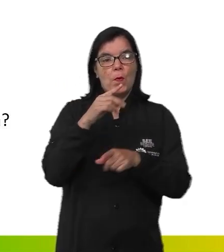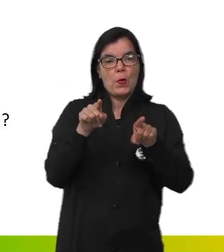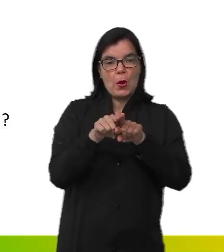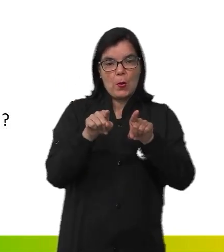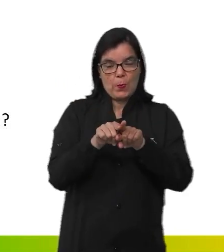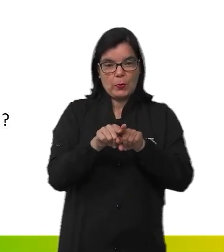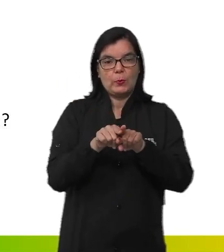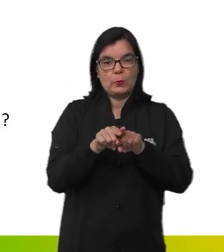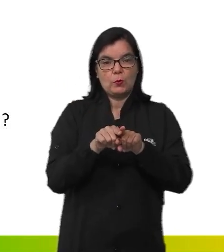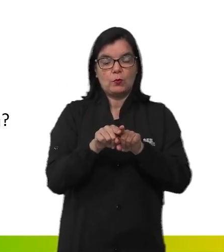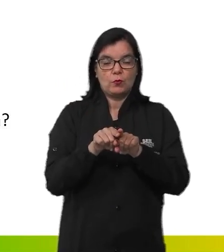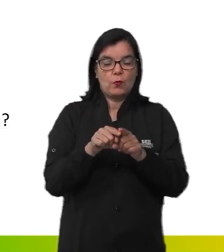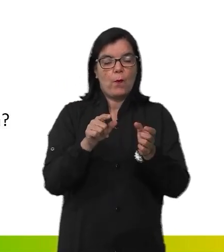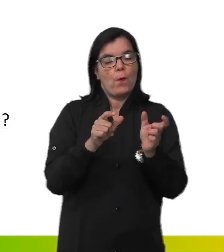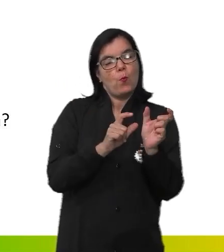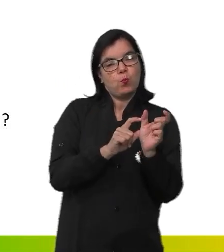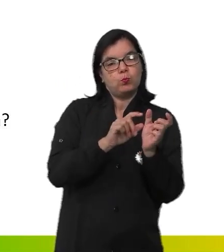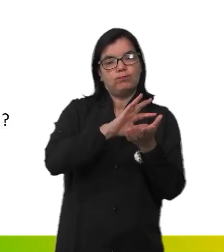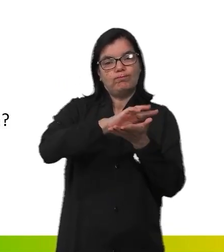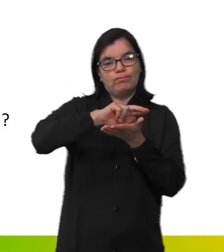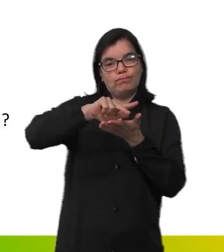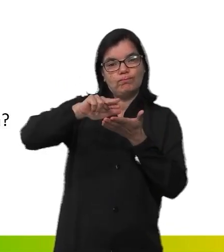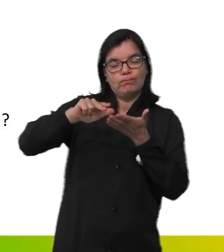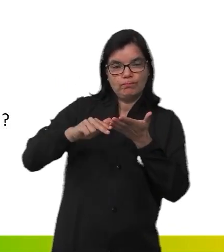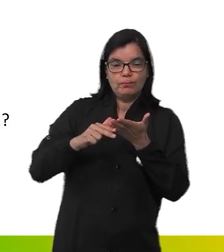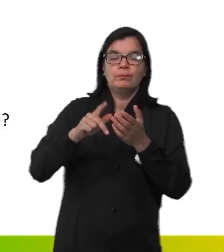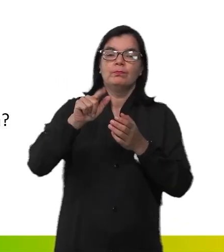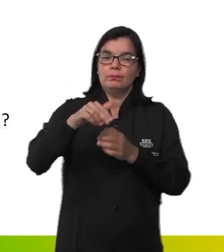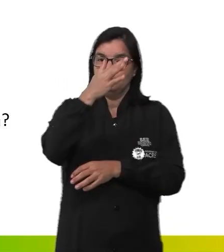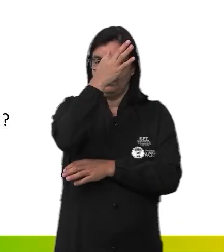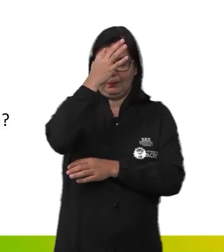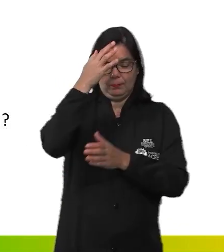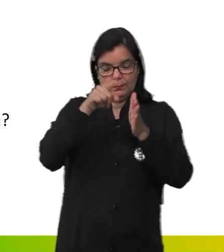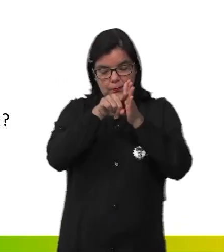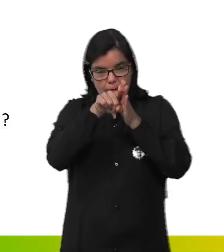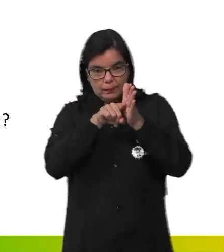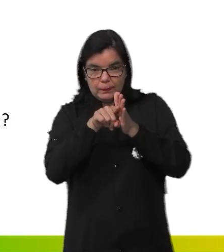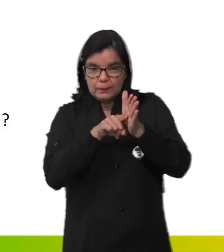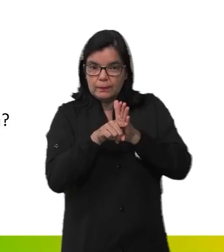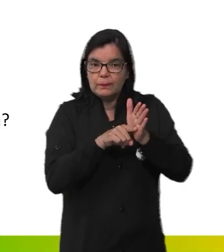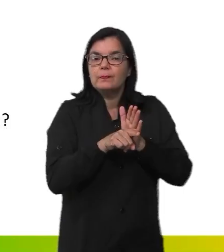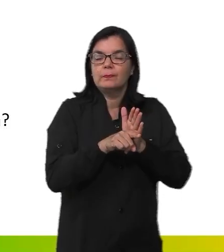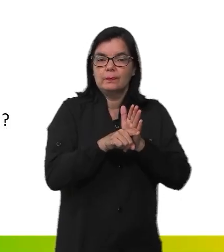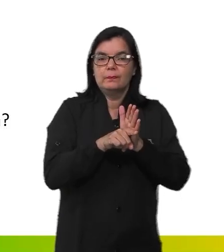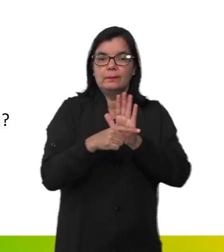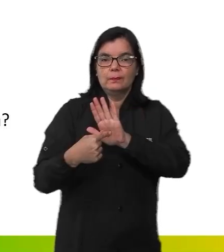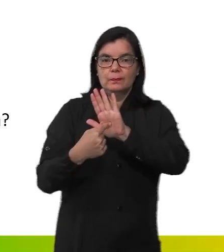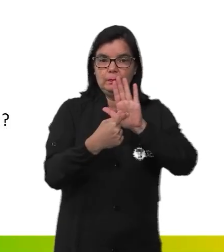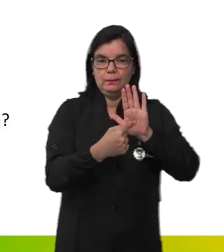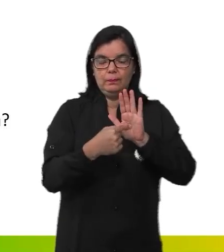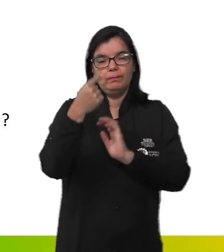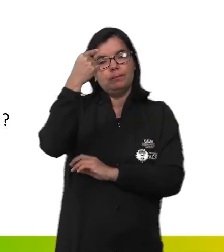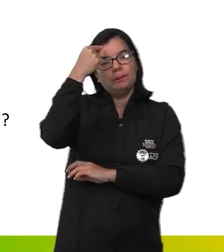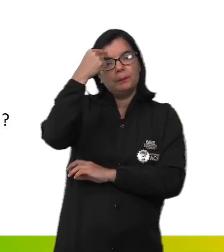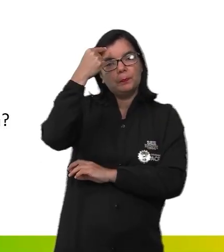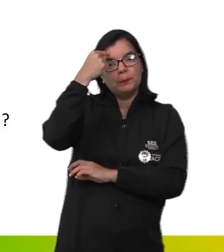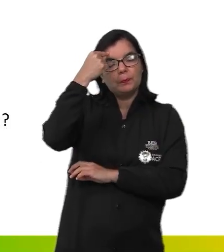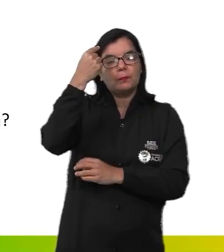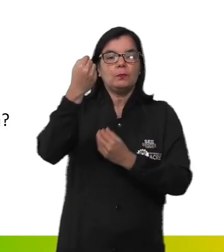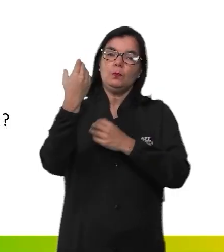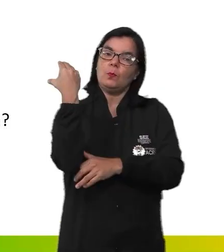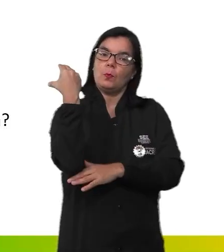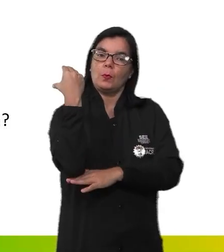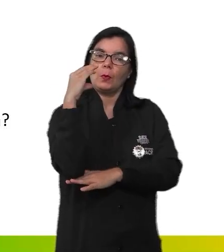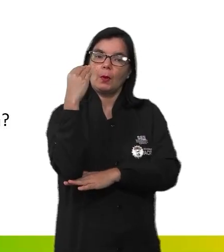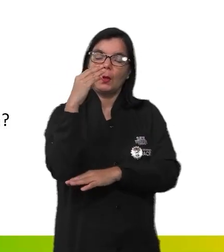como epistemologia, é a área da filosofia que investiga as questões levantadas pela reflexão sobre a